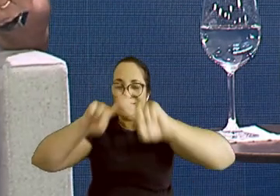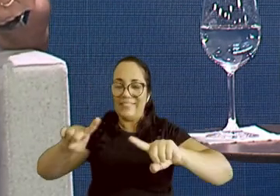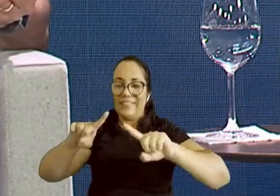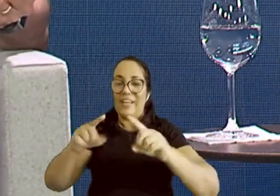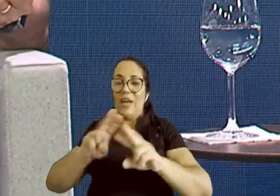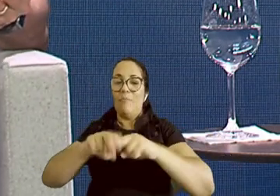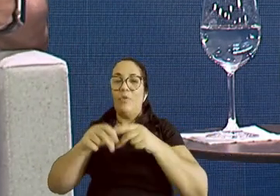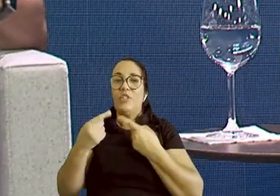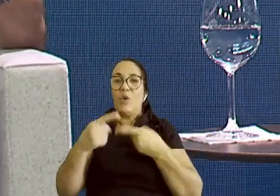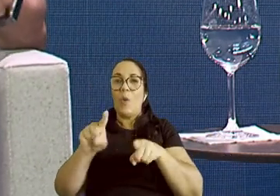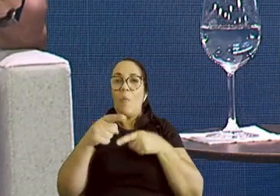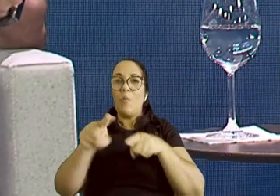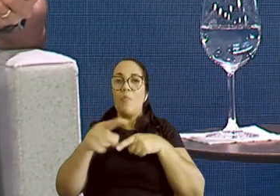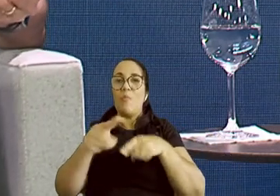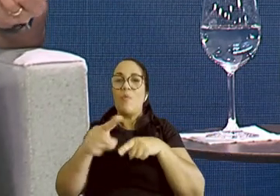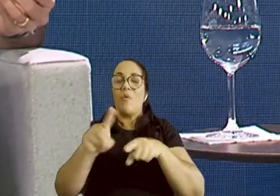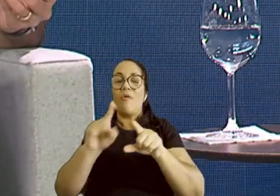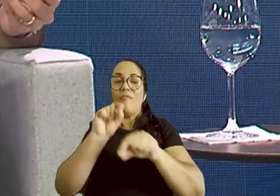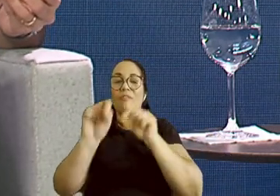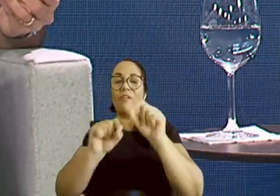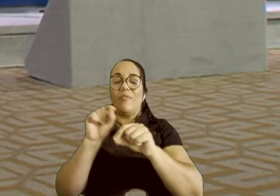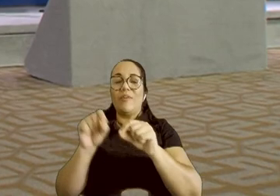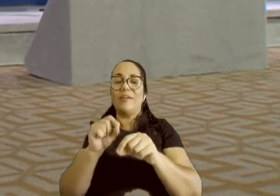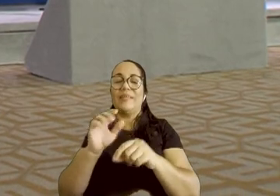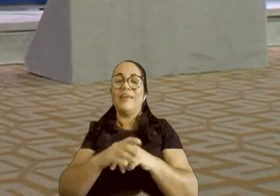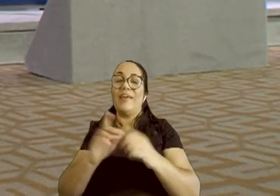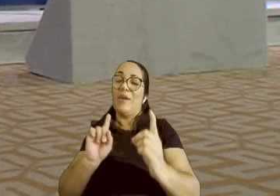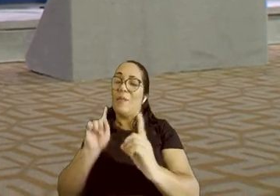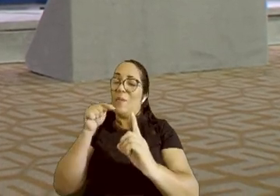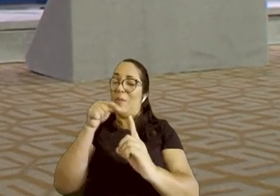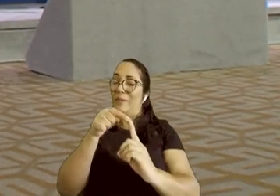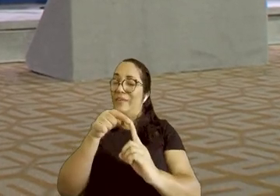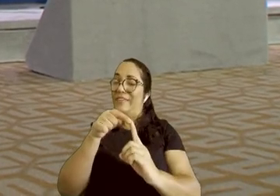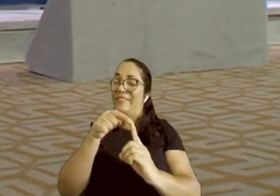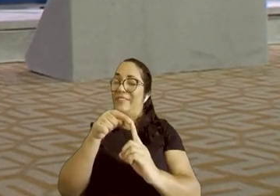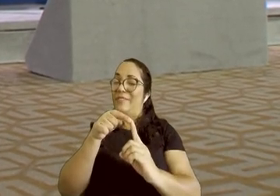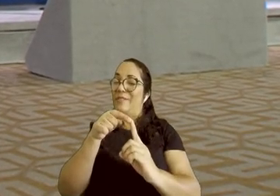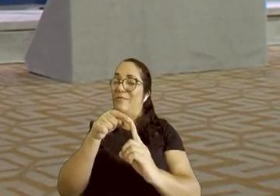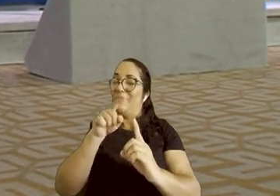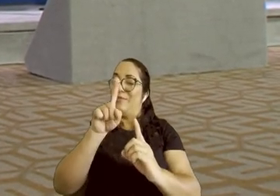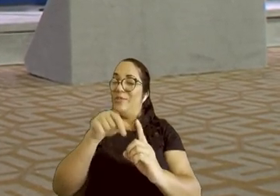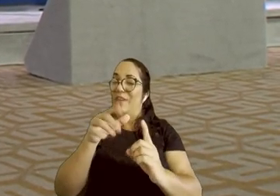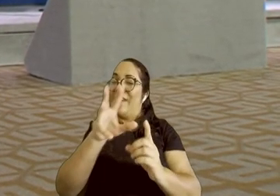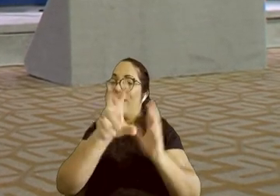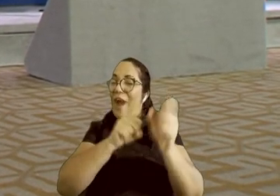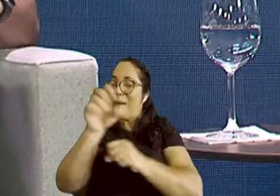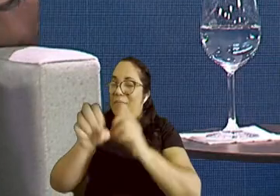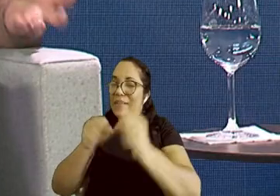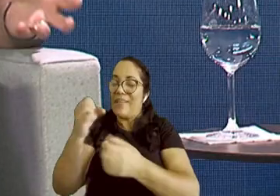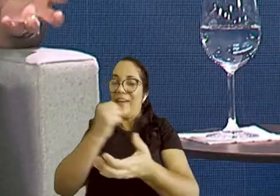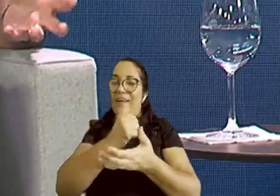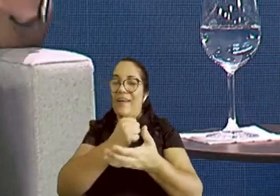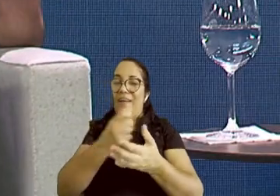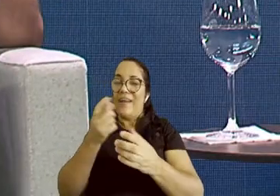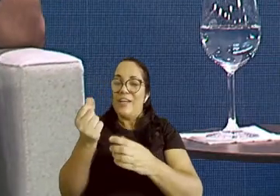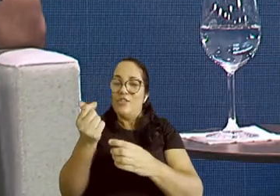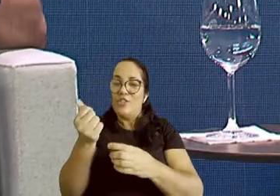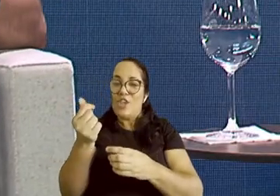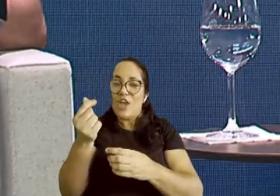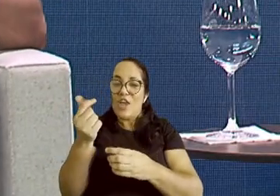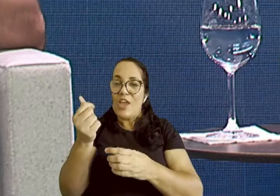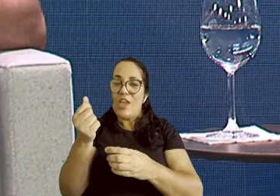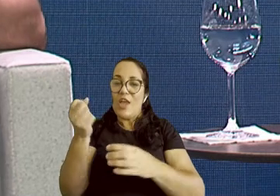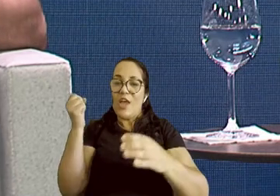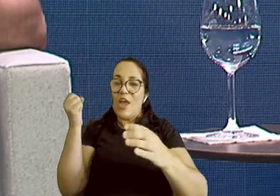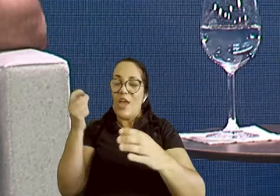incentivo é perverso muitas vezes do ventre capital porque o cara coloca o dinheiro na Startup isso é startup quebrar o o